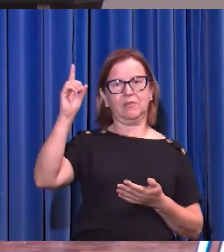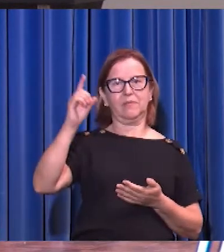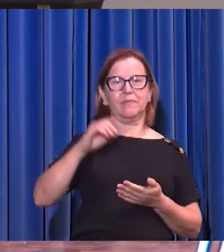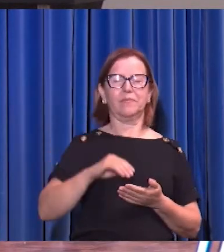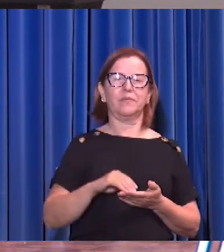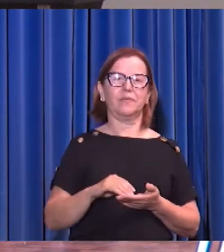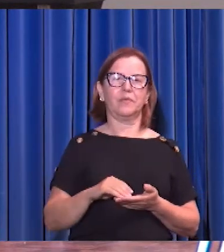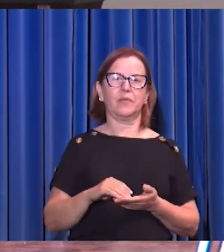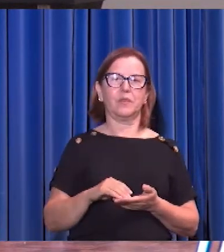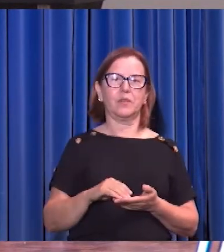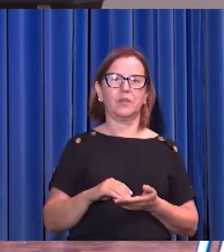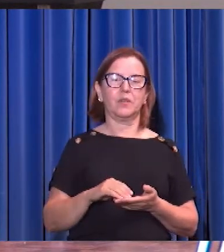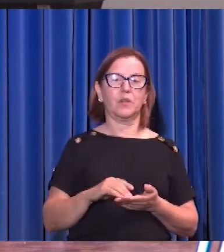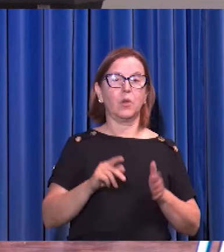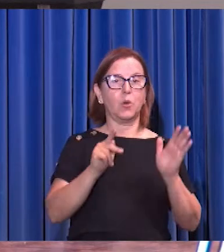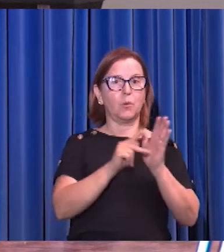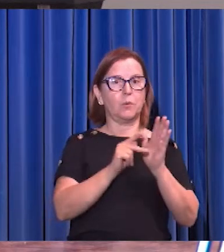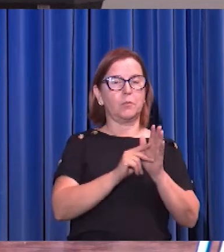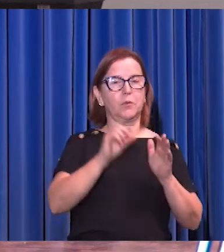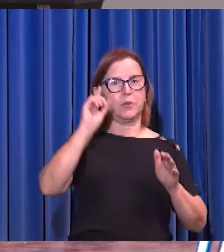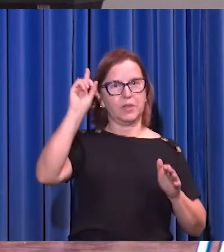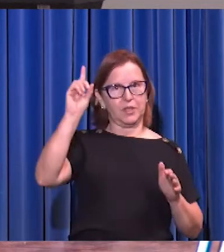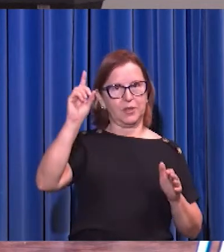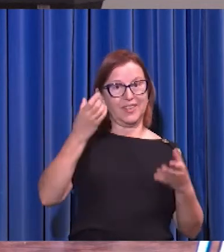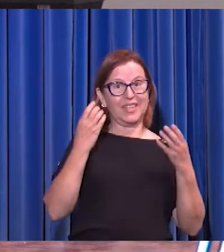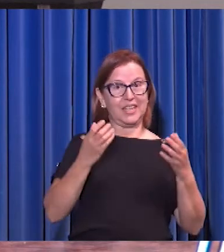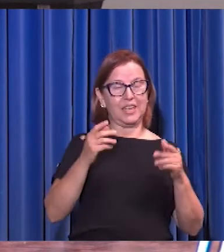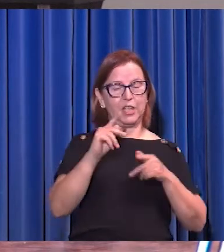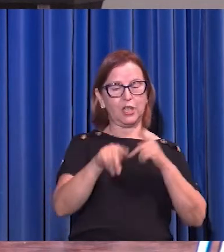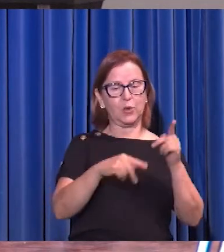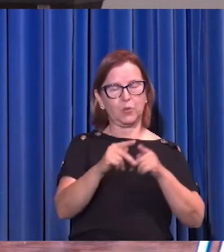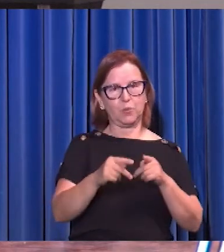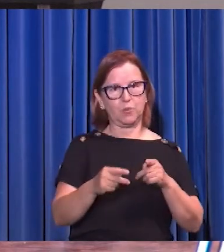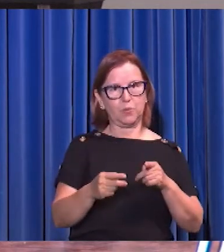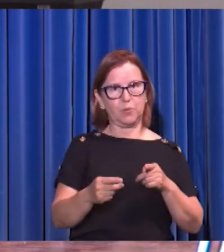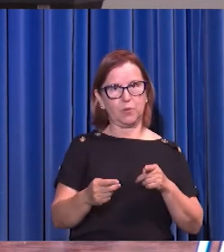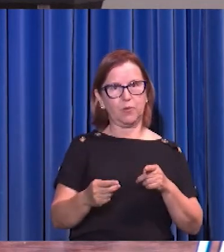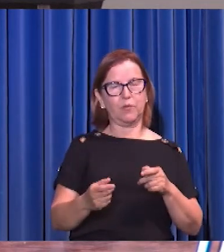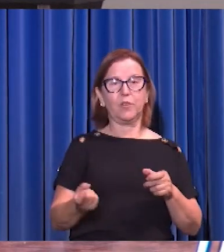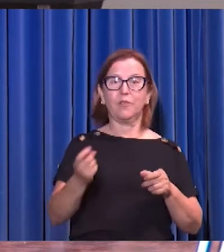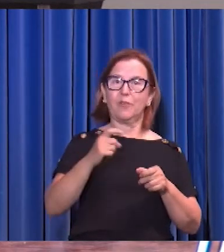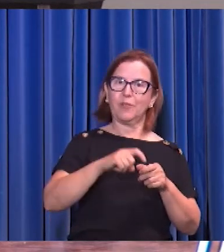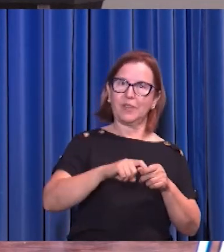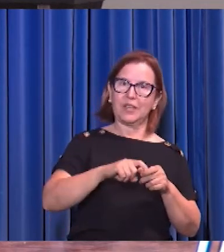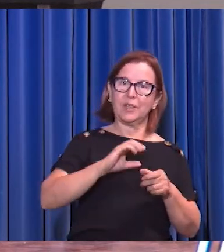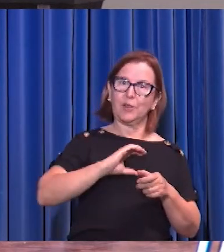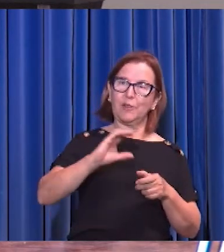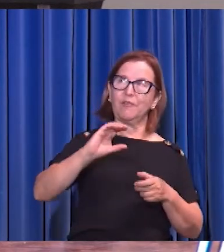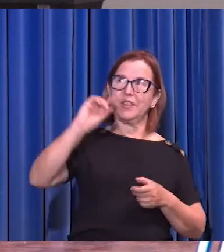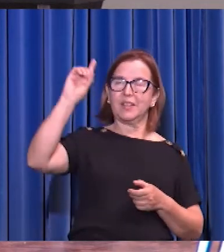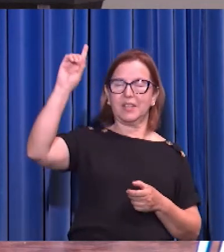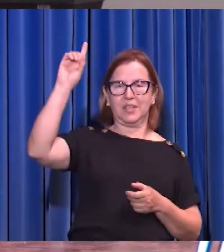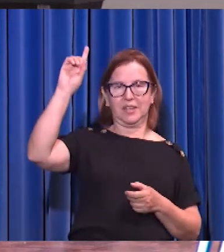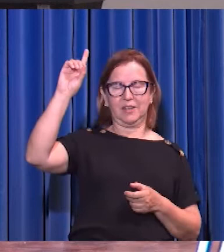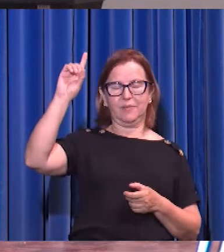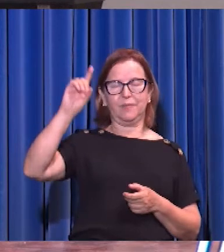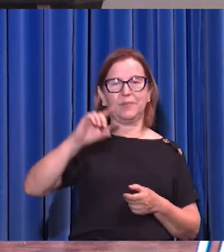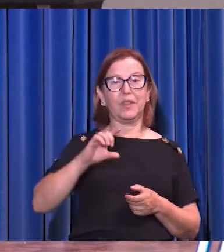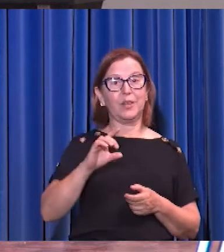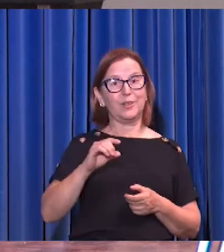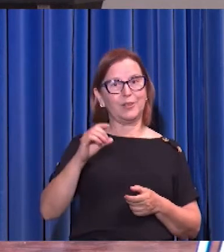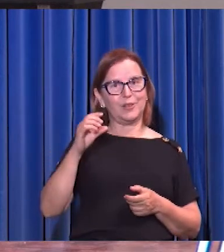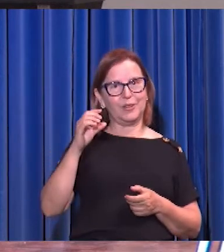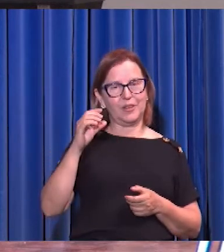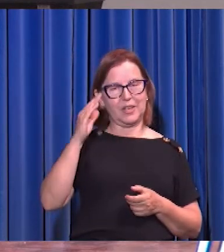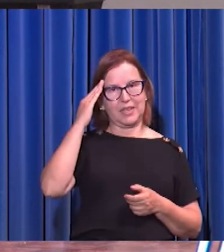povo voltasse a confiar no Senhor. Era esse o objetivo. Só entendemos plenamente quando a vemos como